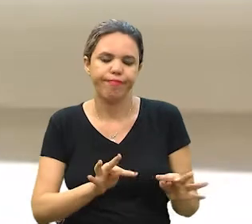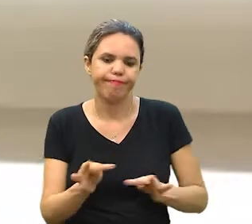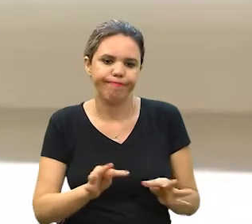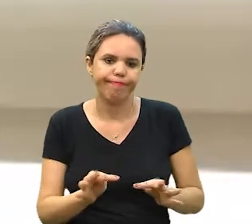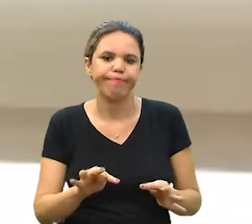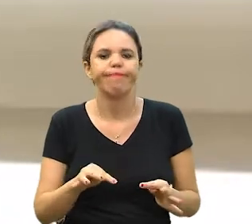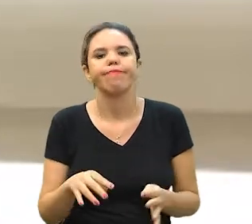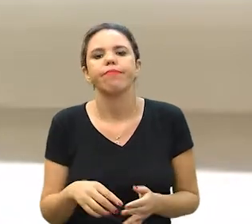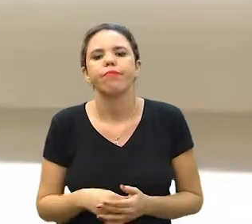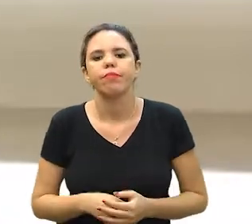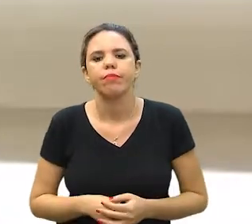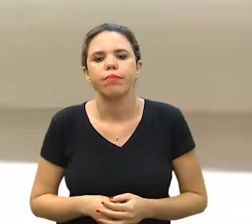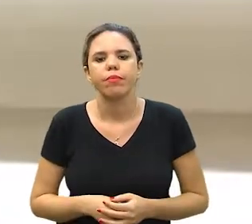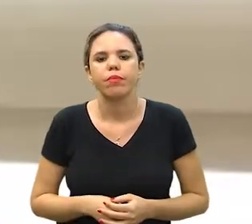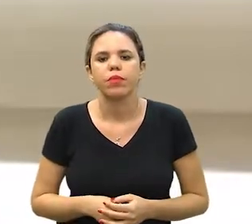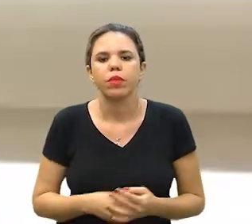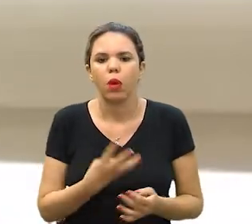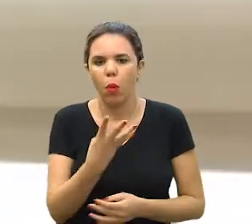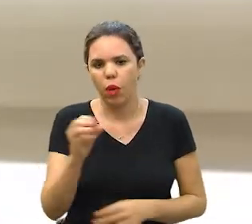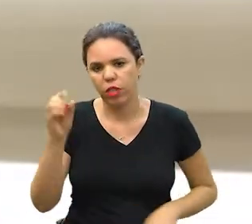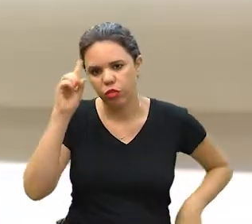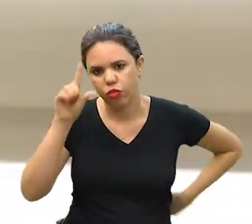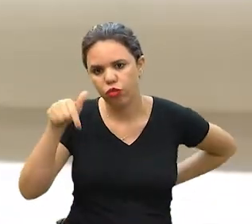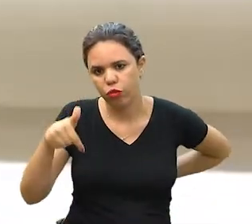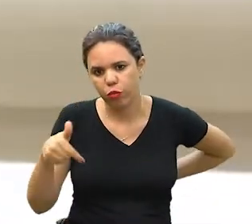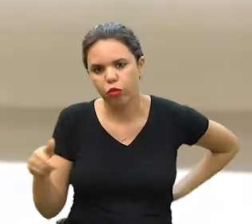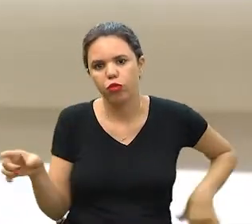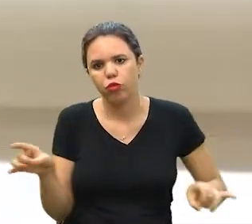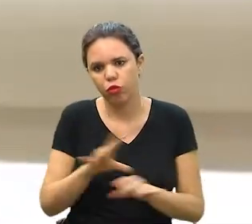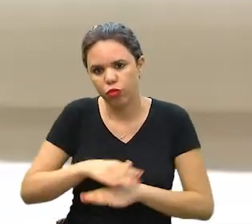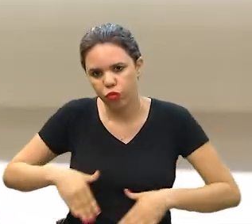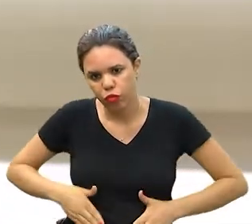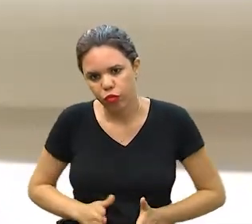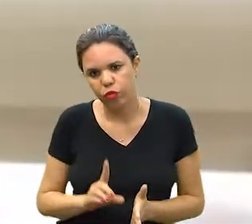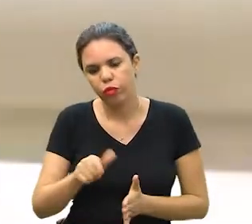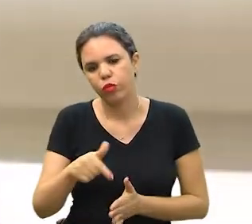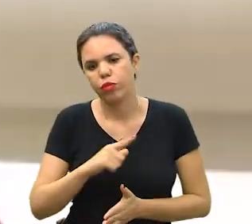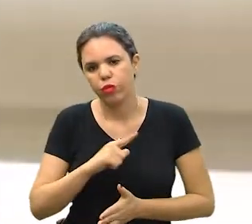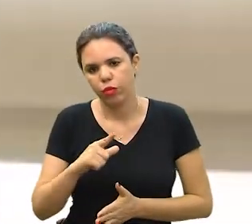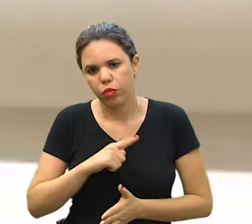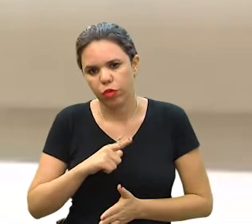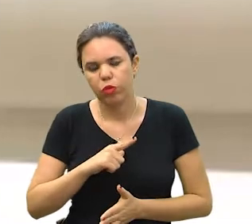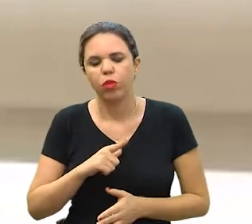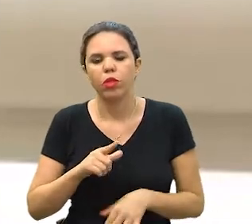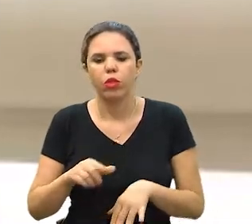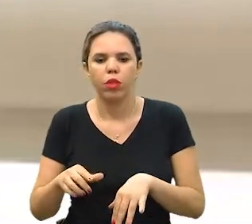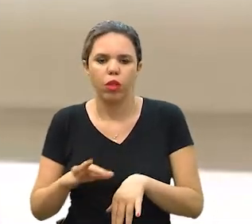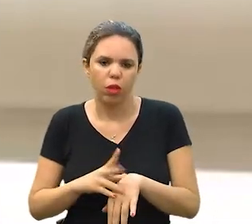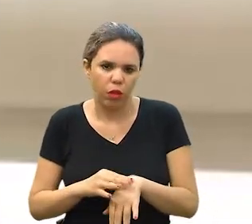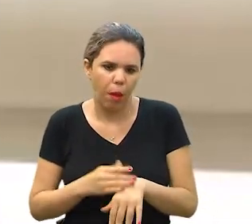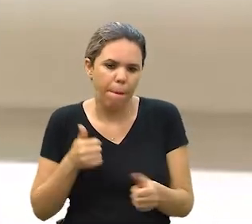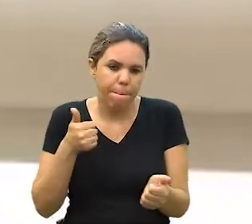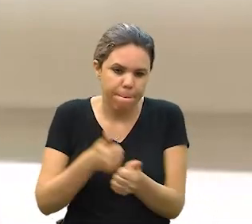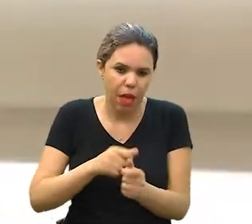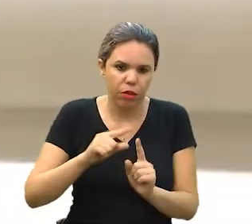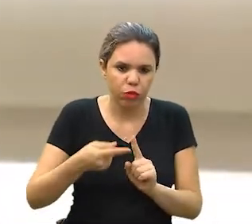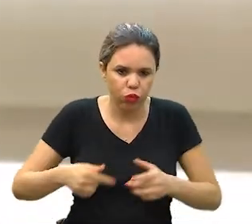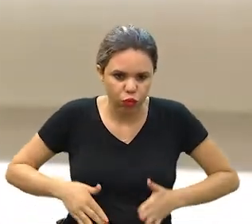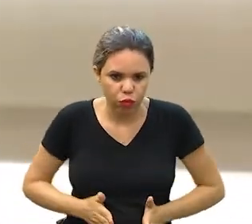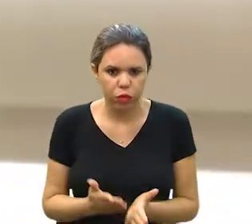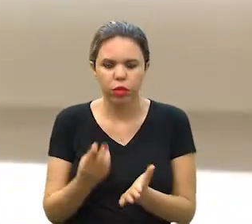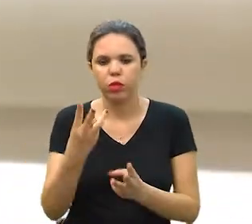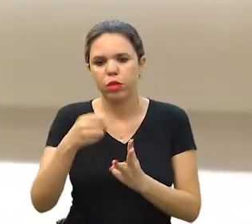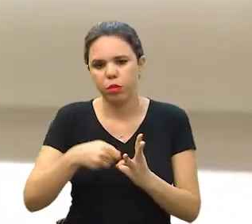esse tratamento por pelo menos 40 dias depois do parto. Se você teve a trombose muito perto do parto,